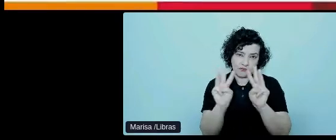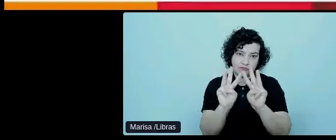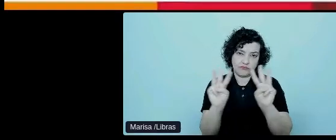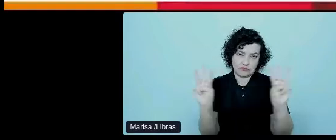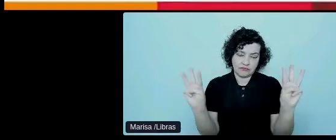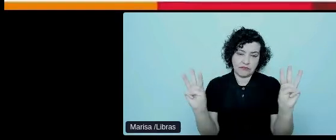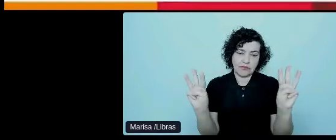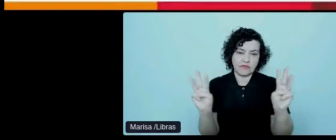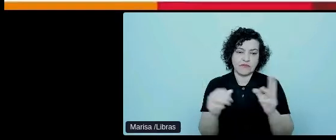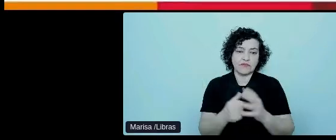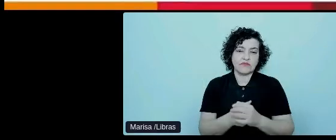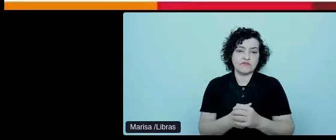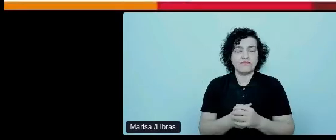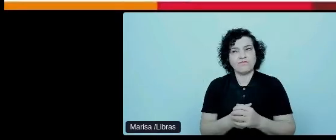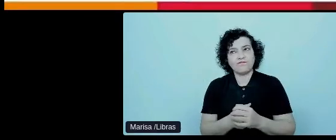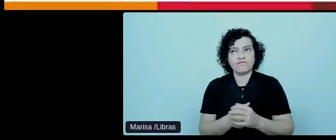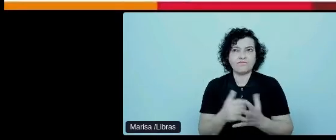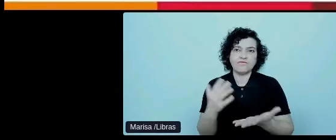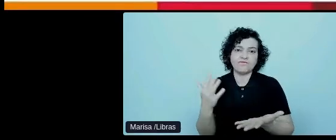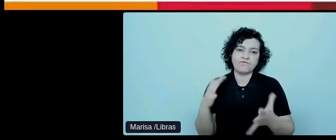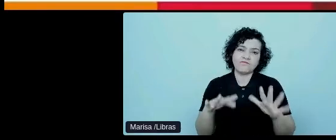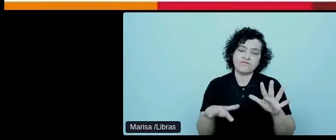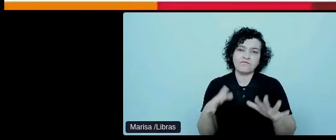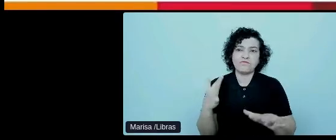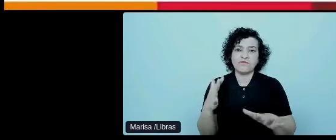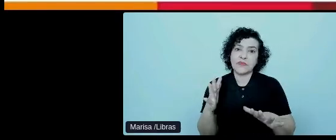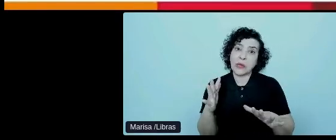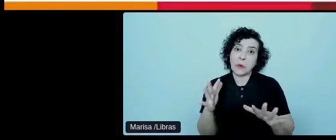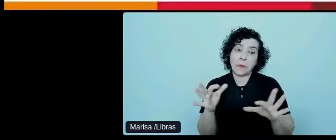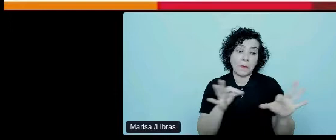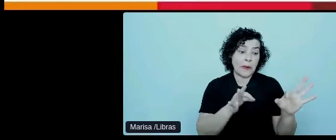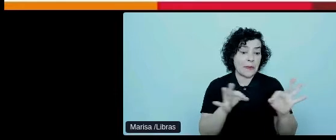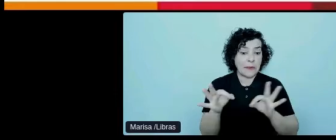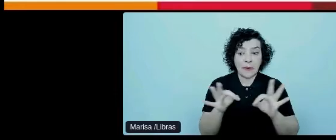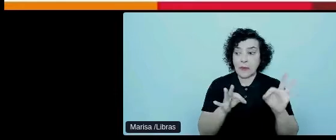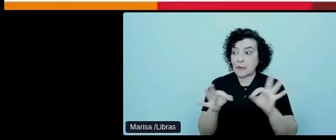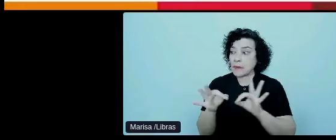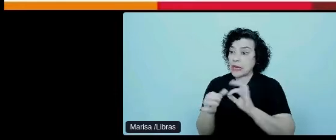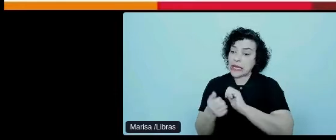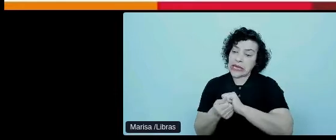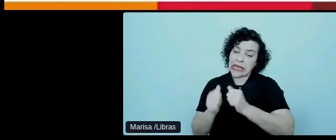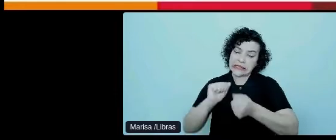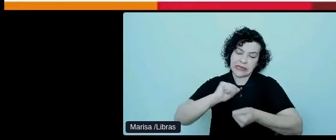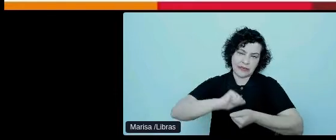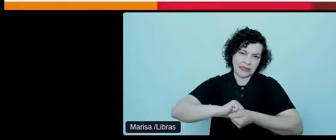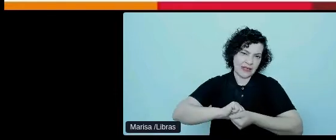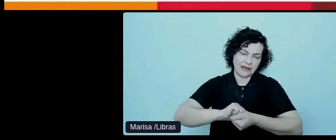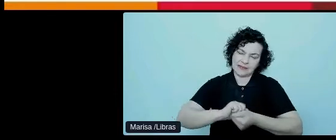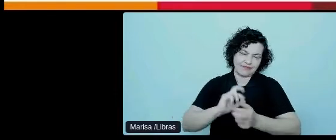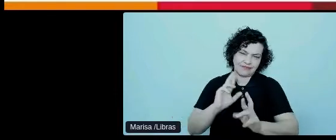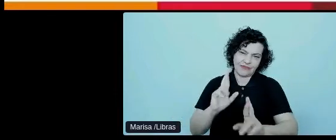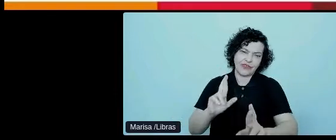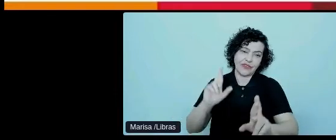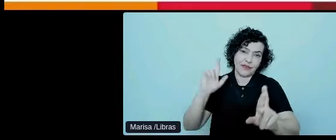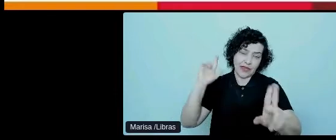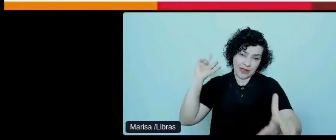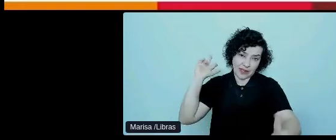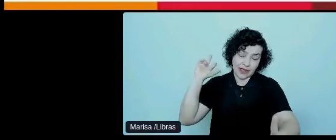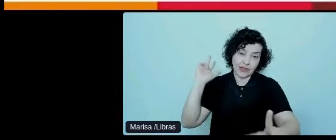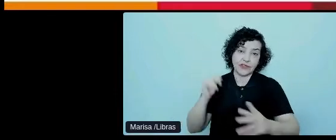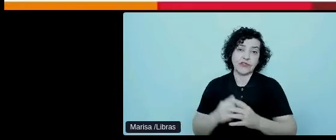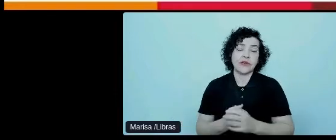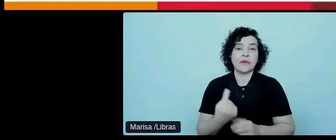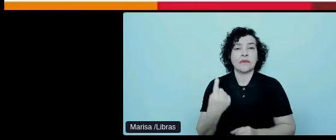hoje, talvez não, né? Não tão aprimorada como nós temos nos dias de hoje. Mas,